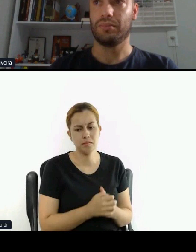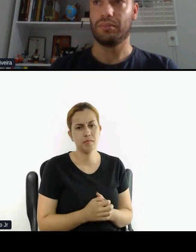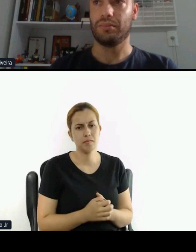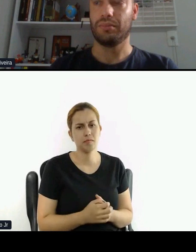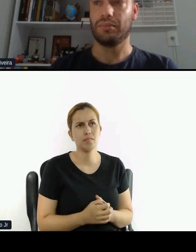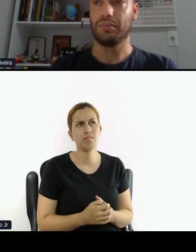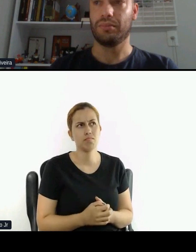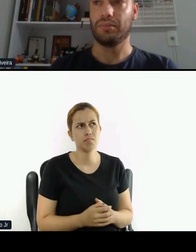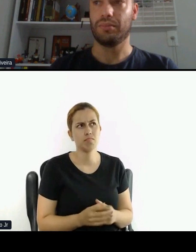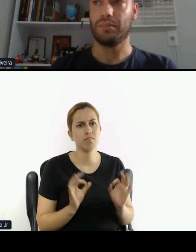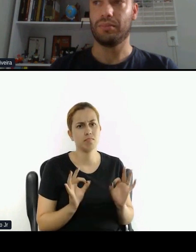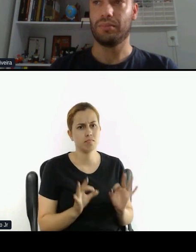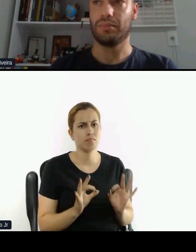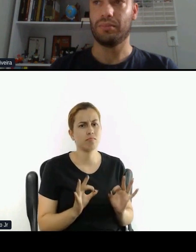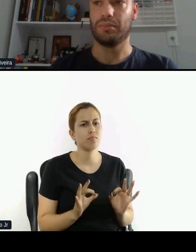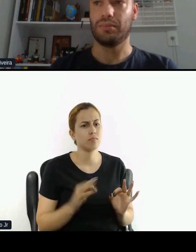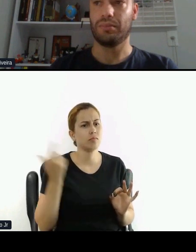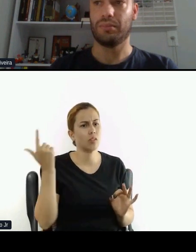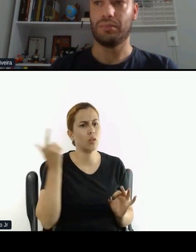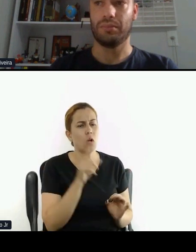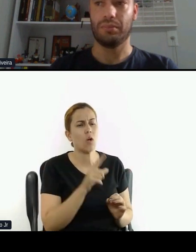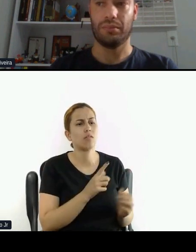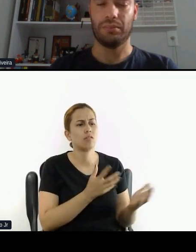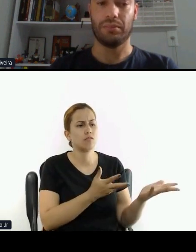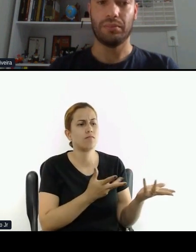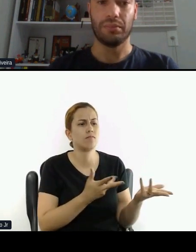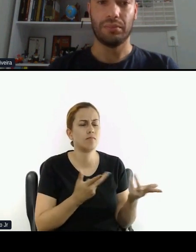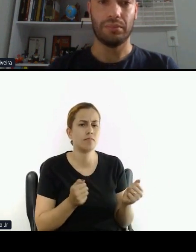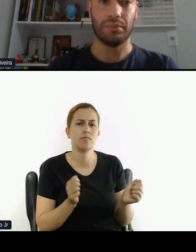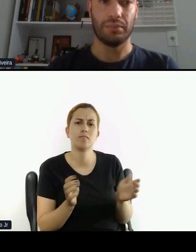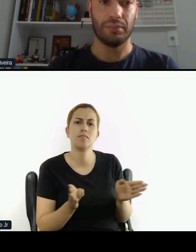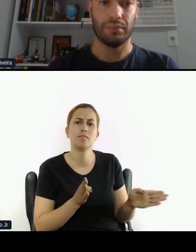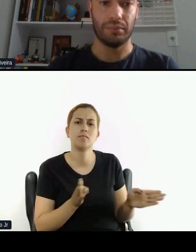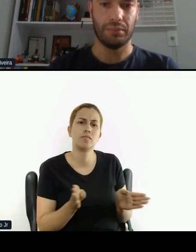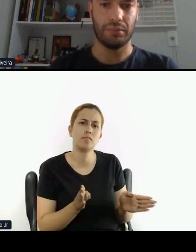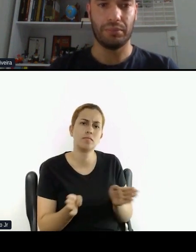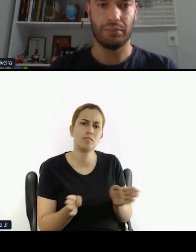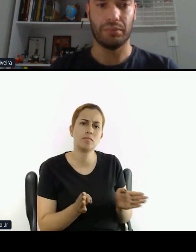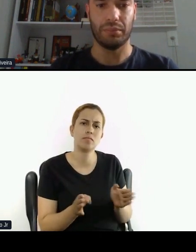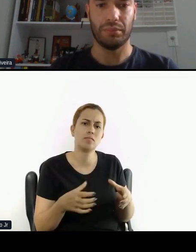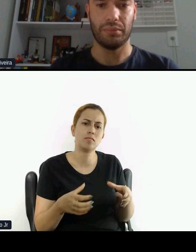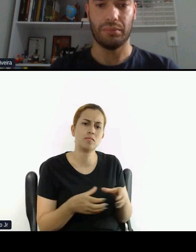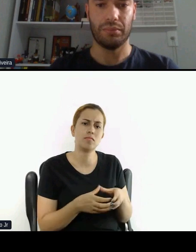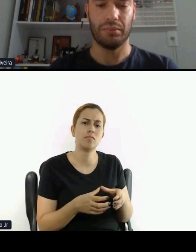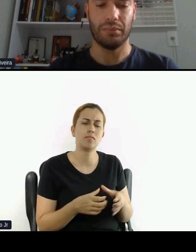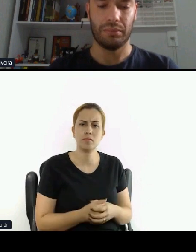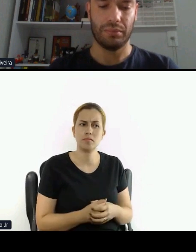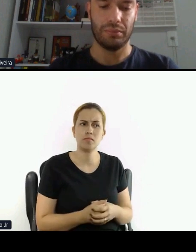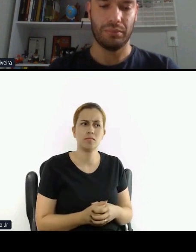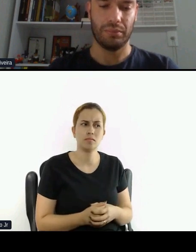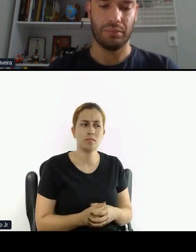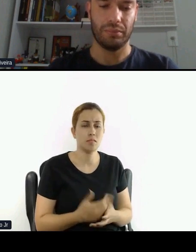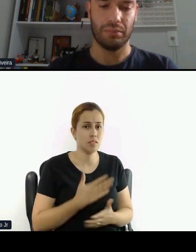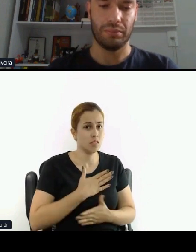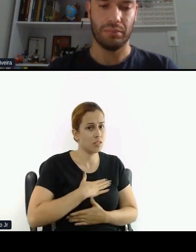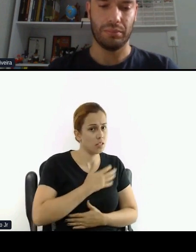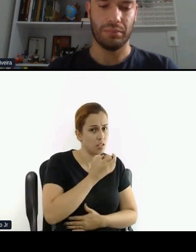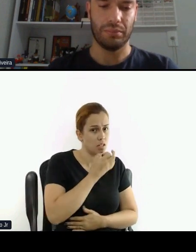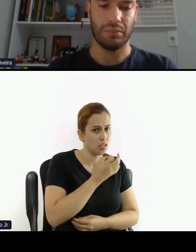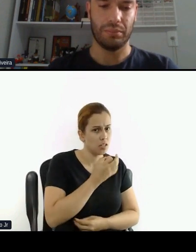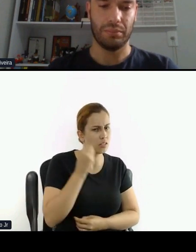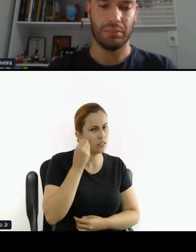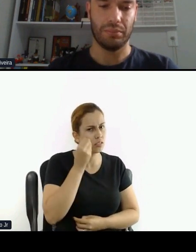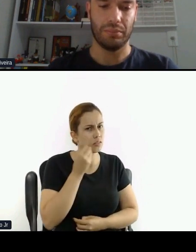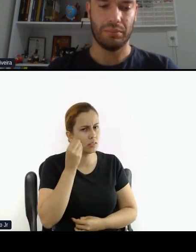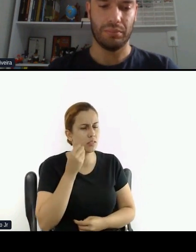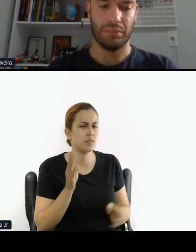gente alcançar, né? A gente promover a acessibilidade dentro de uma organização. O, a minha pequena experiência que eu tenho, né, com acessibilidade, o que,